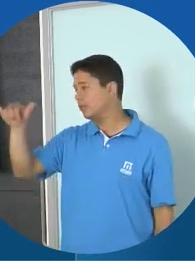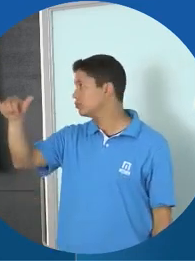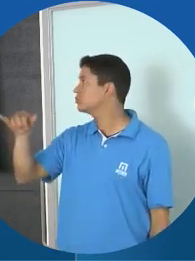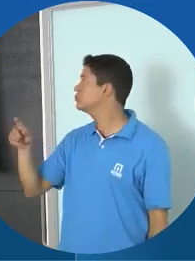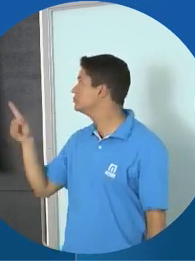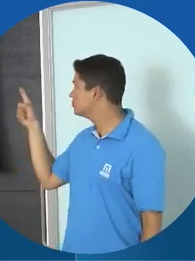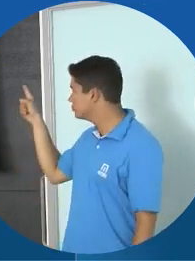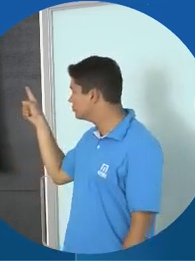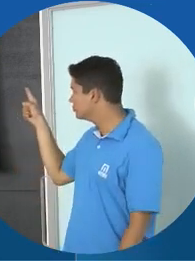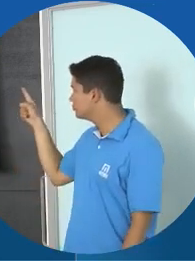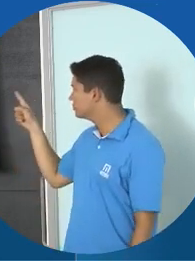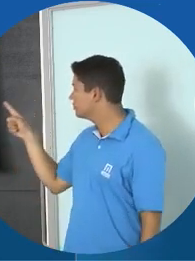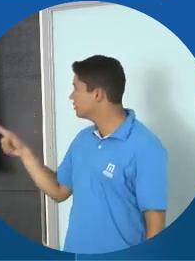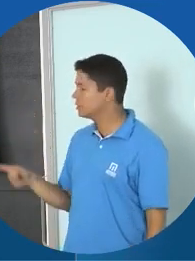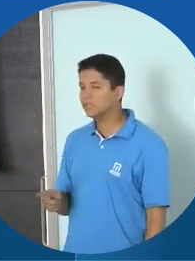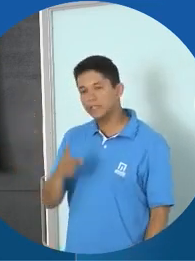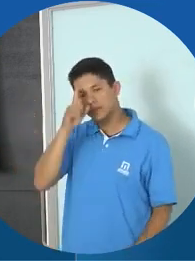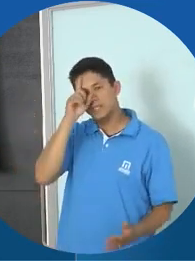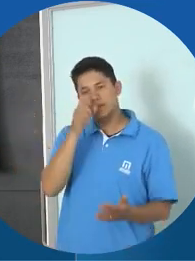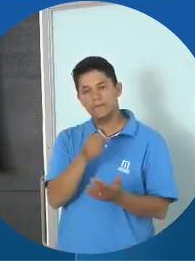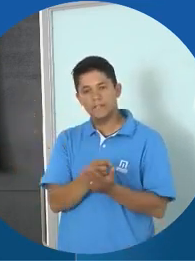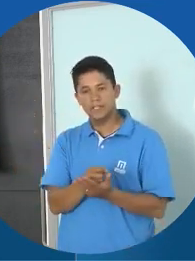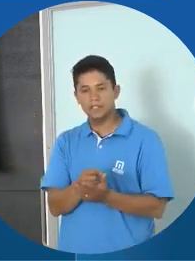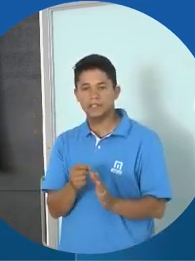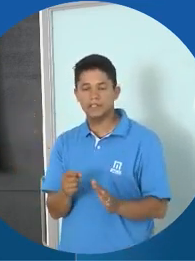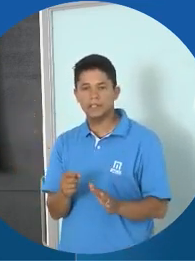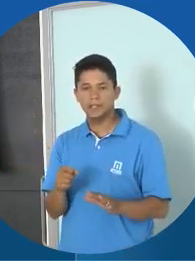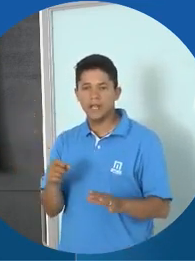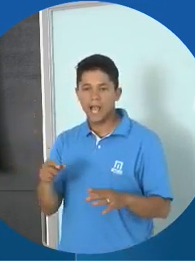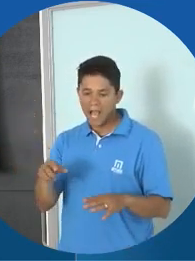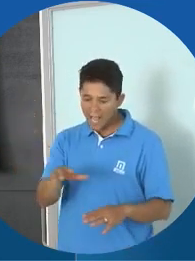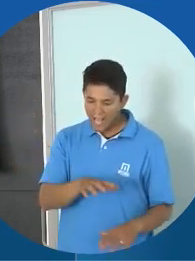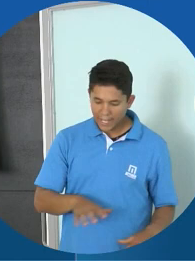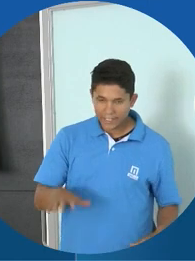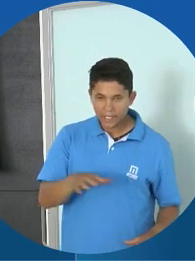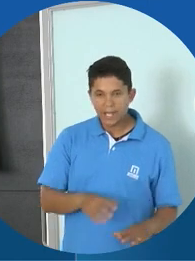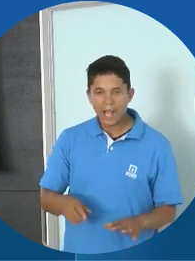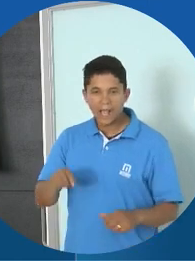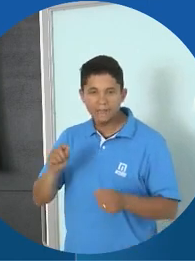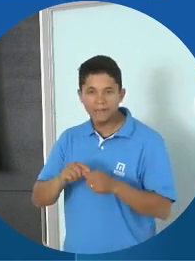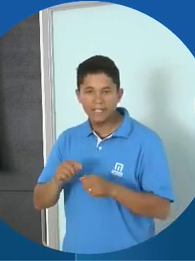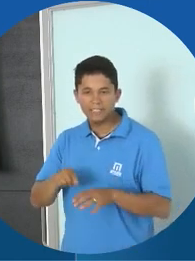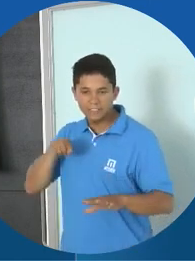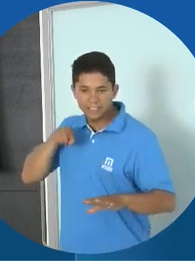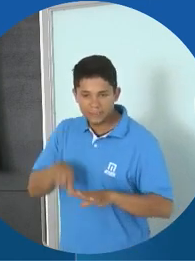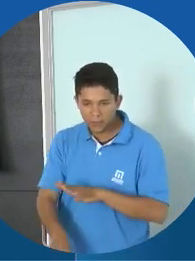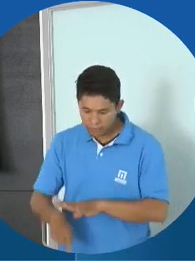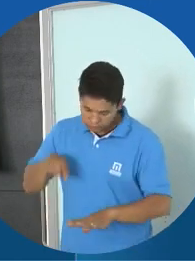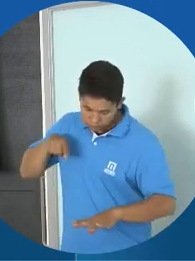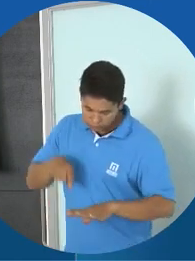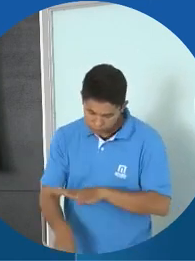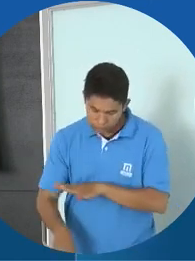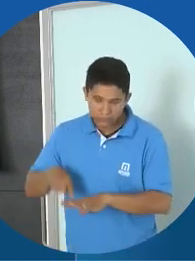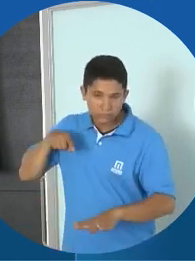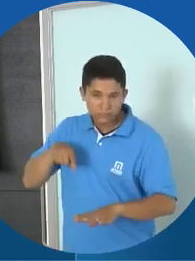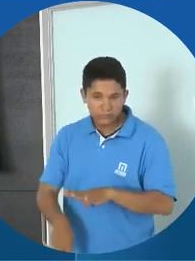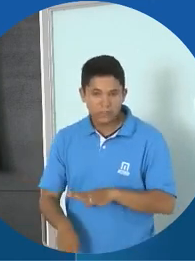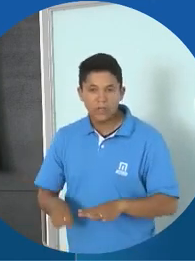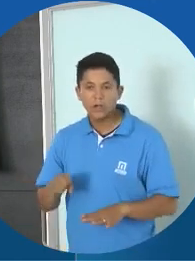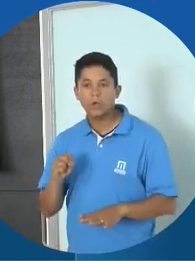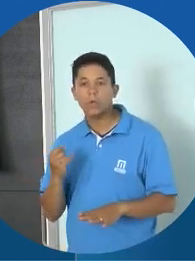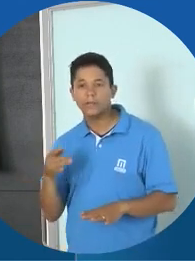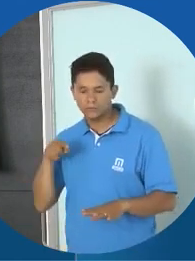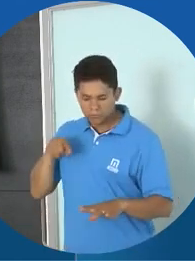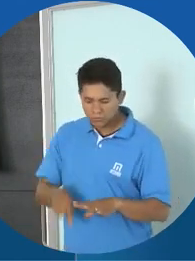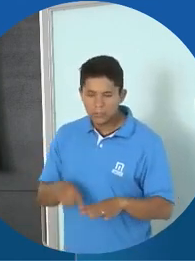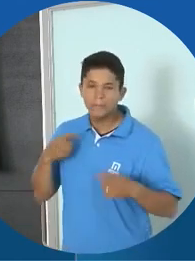procedimento é justamente esse. Você define a área de atuação e realiza as injeções. Você pode utilizar o levantamento